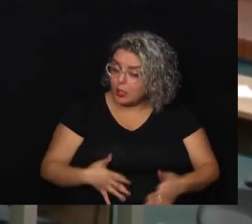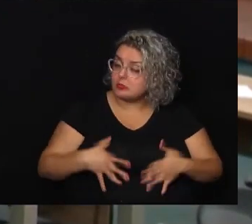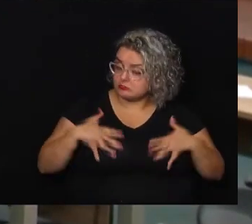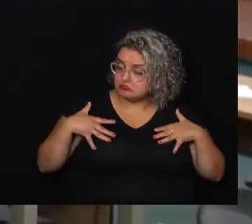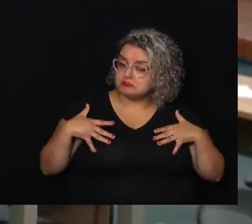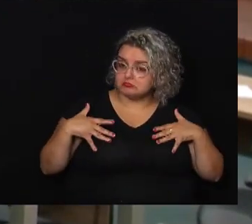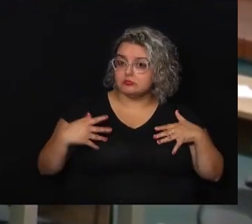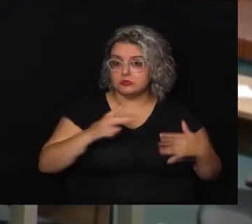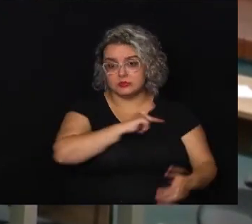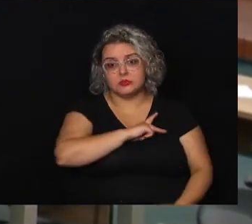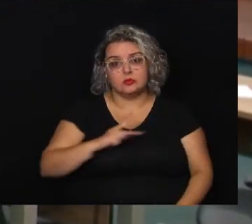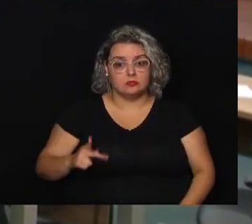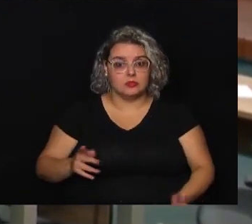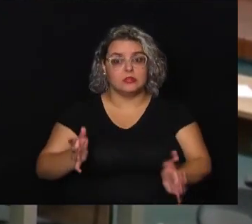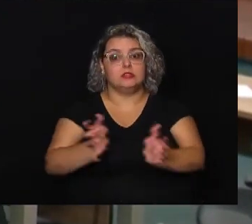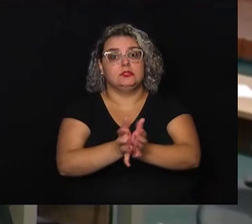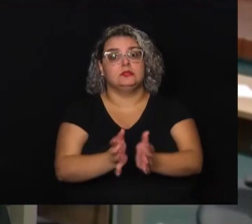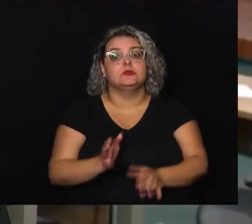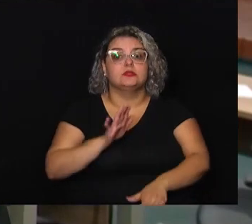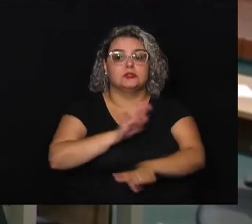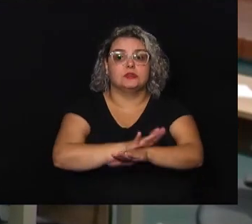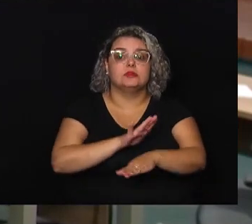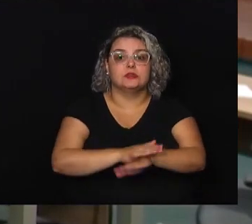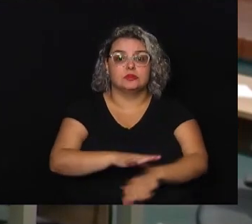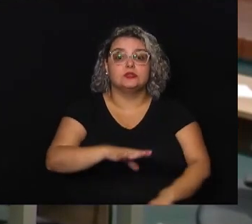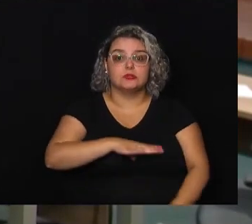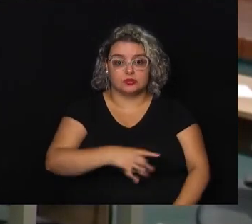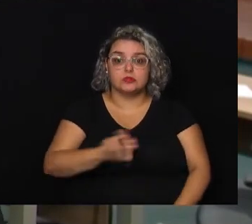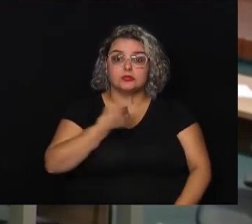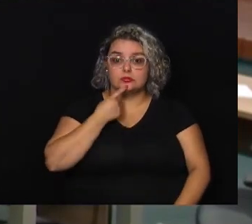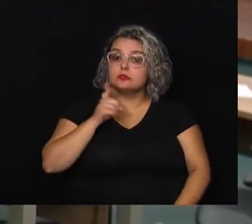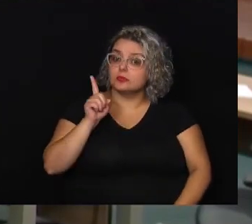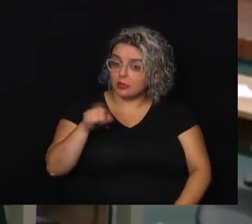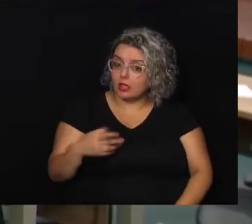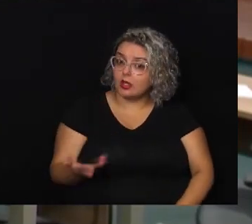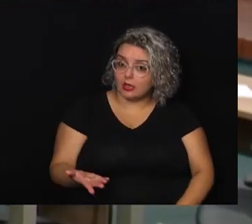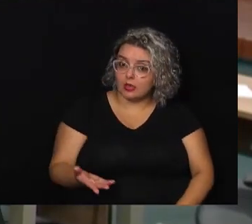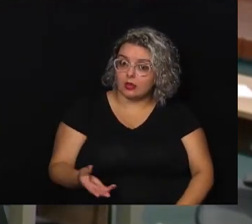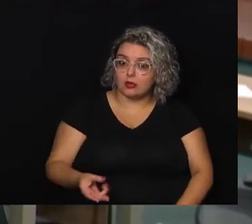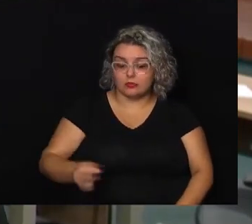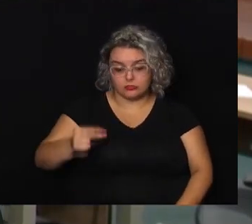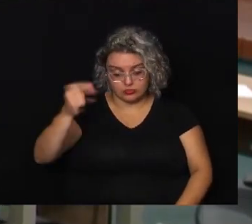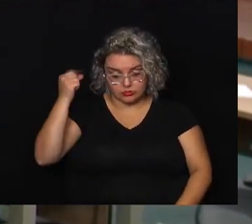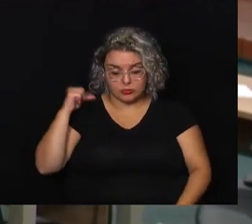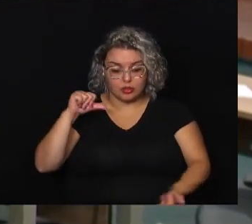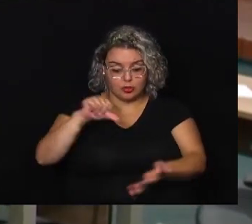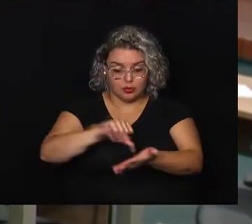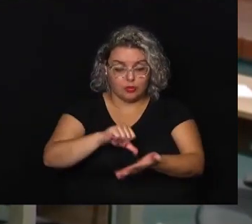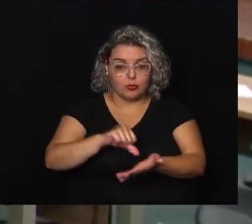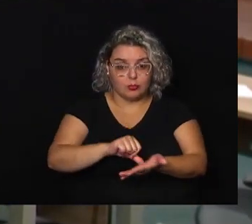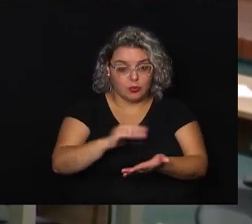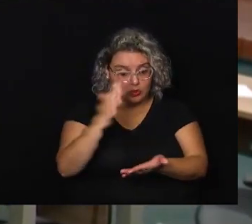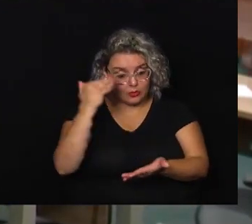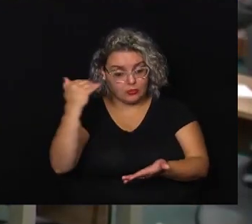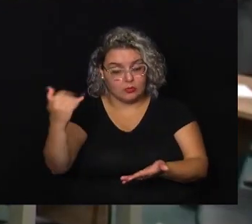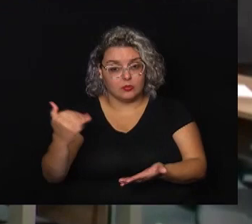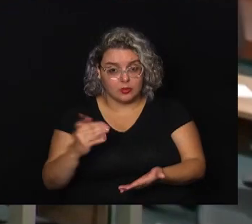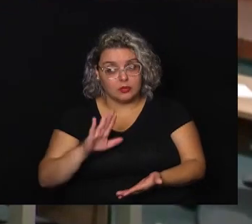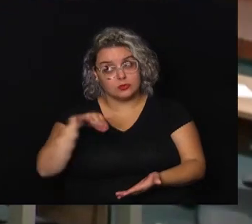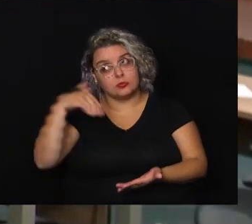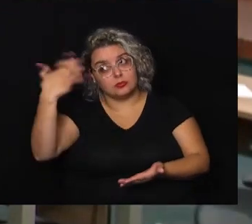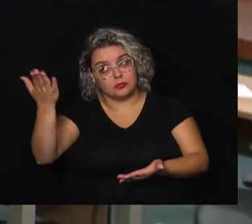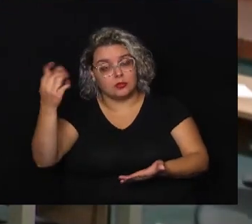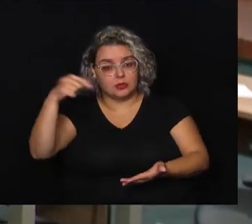ser o presidente dessa comissão, que ajuda Campinas, como ela é já um polo reconhecido nacional e